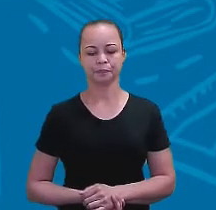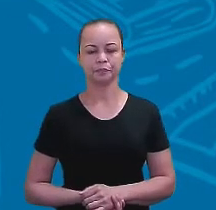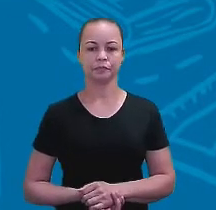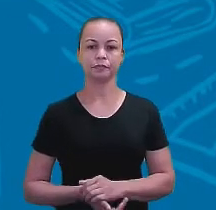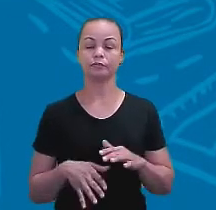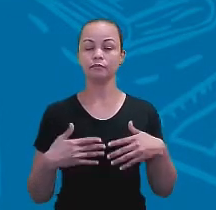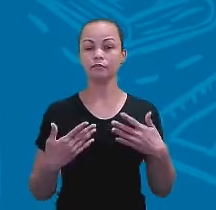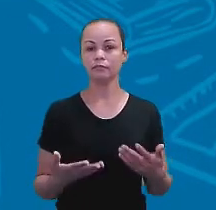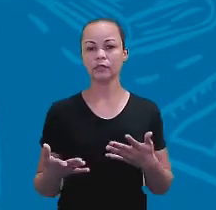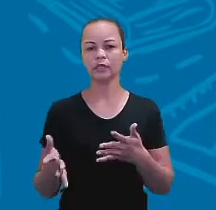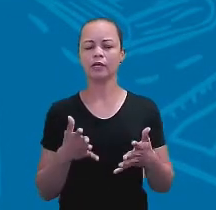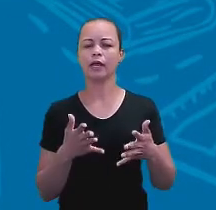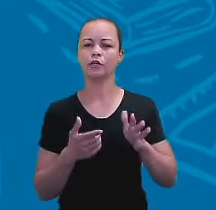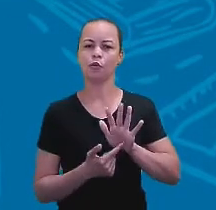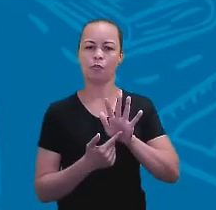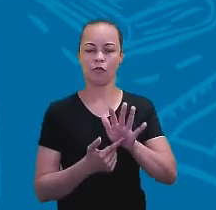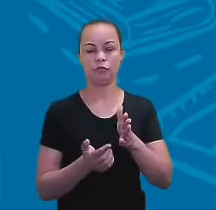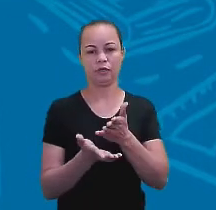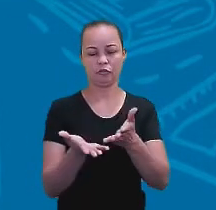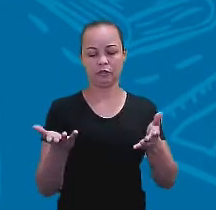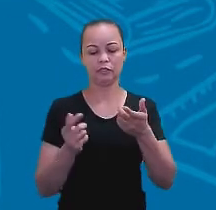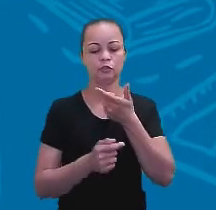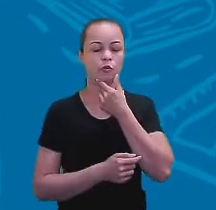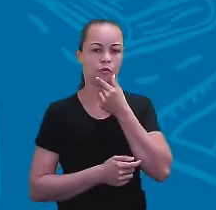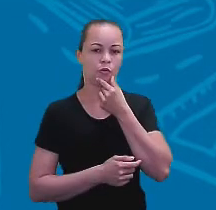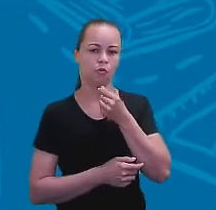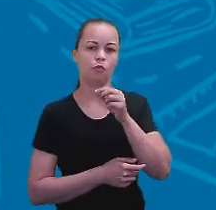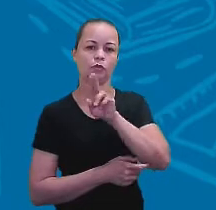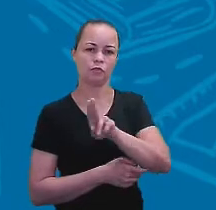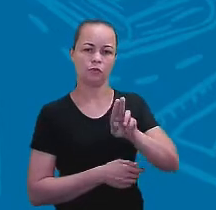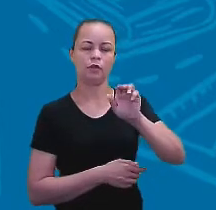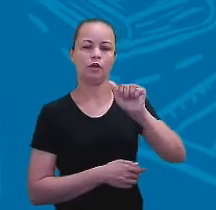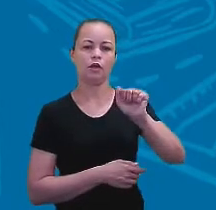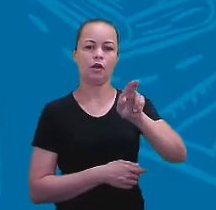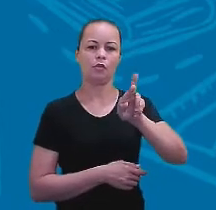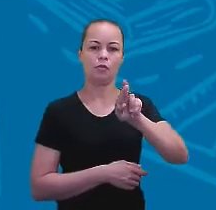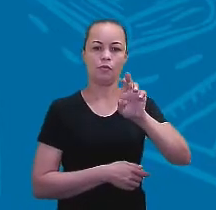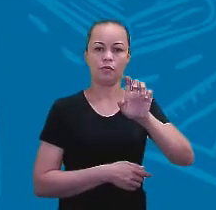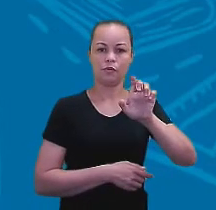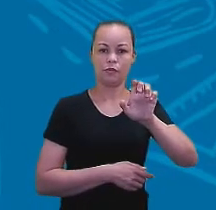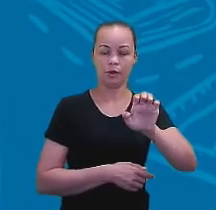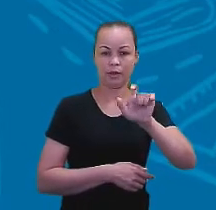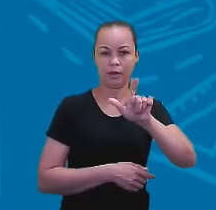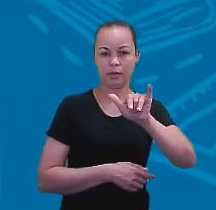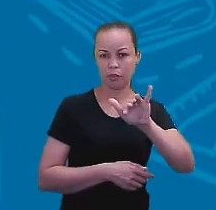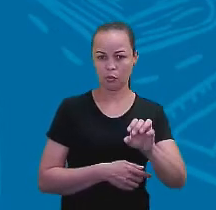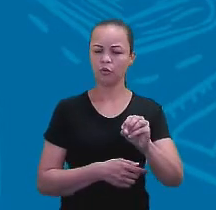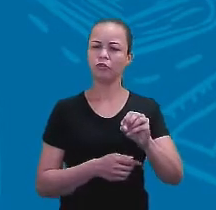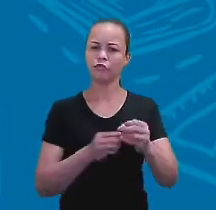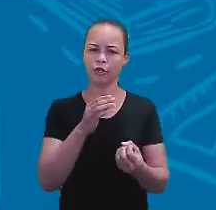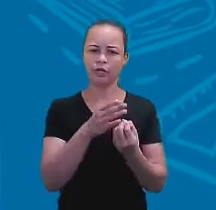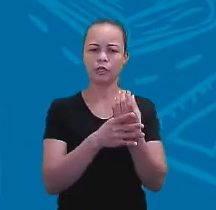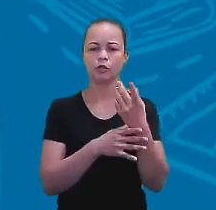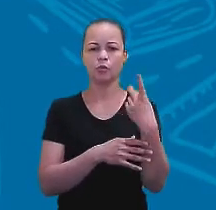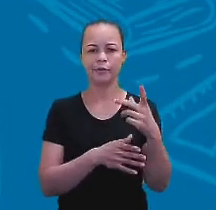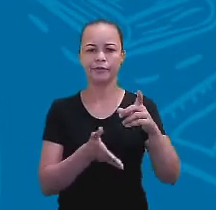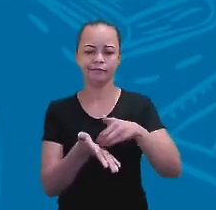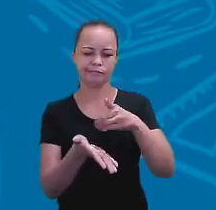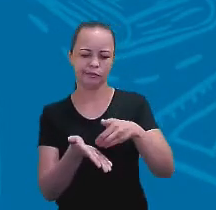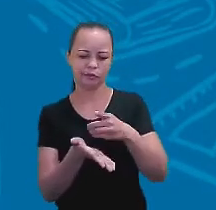E aí eu trouxe um pouquinho aqui sobre Aurélio Buarque de Holanda, o criador desse dicionário, Aurélio. Então eu trouxe uma